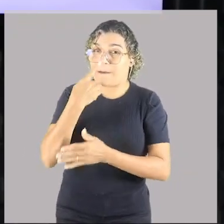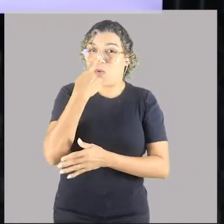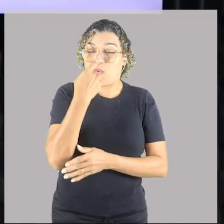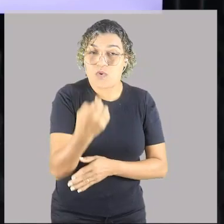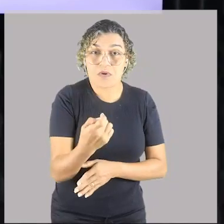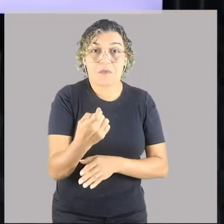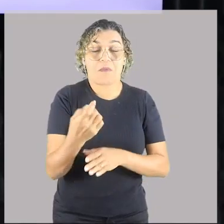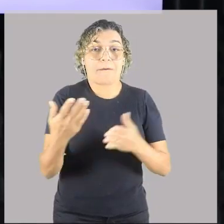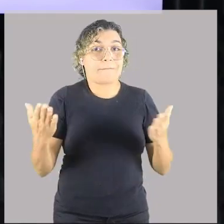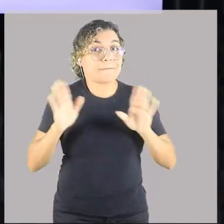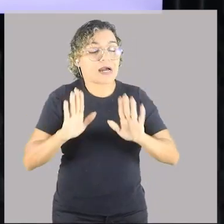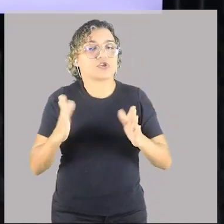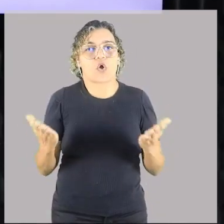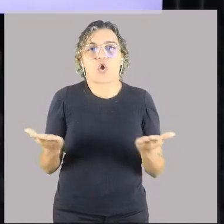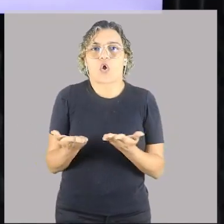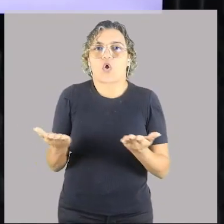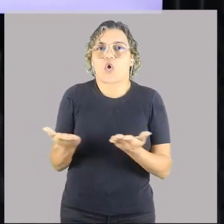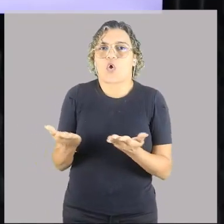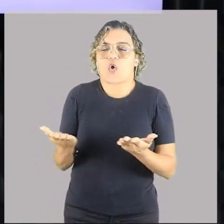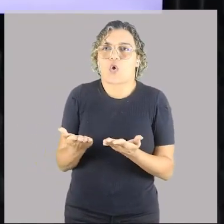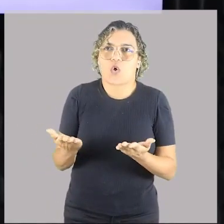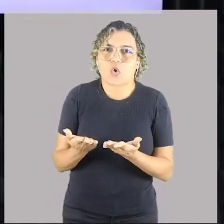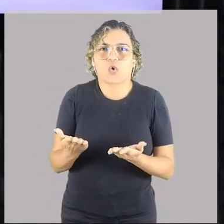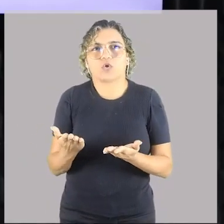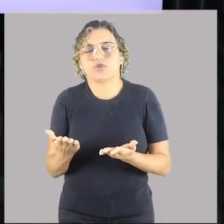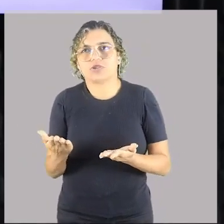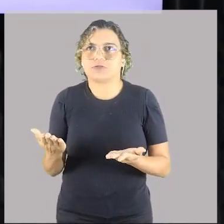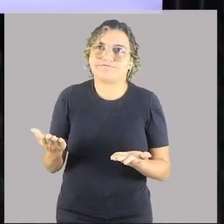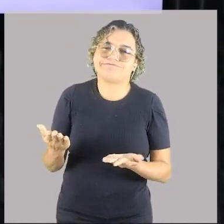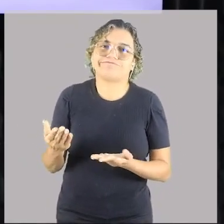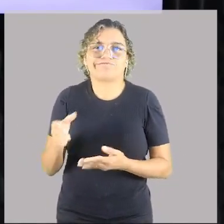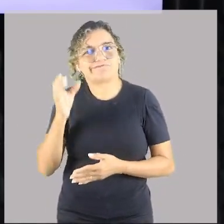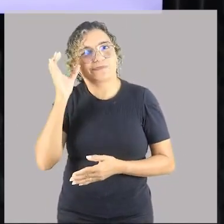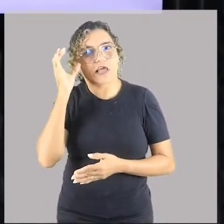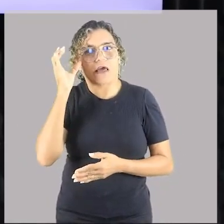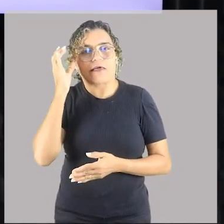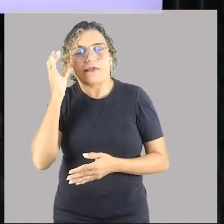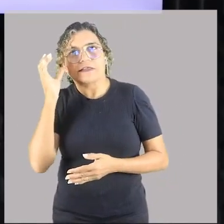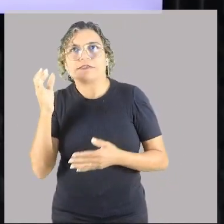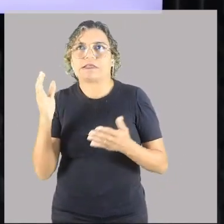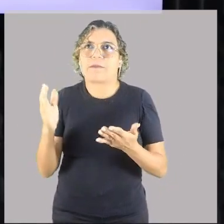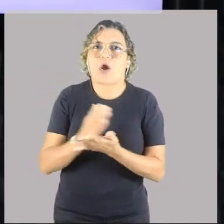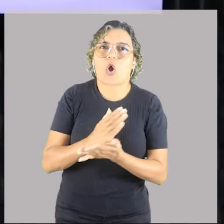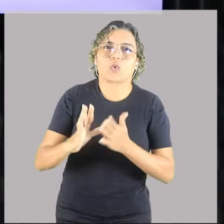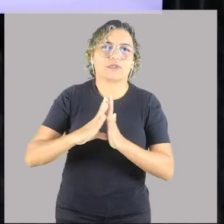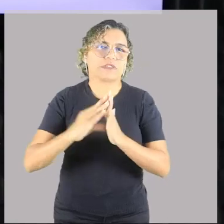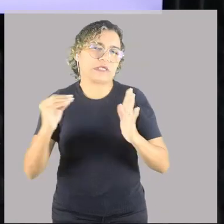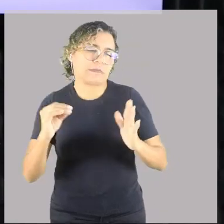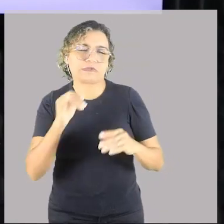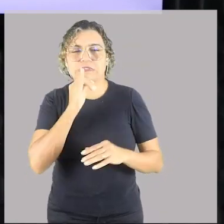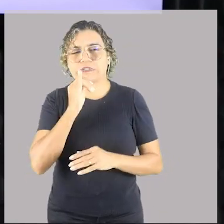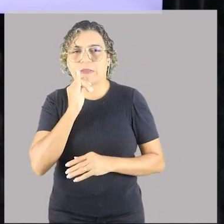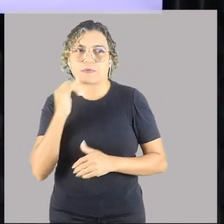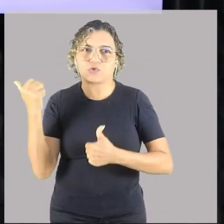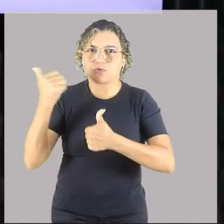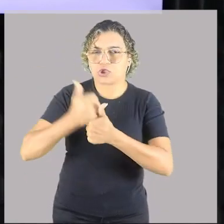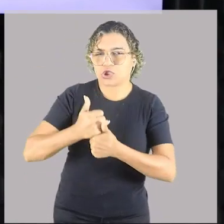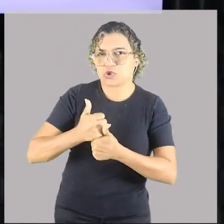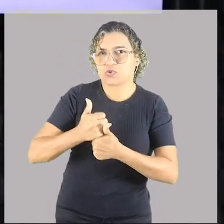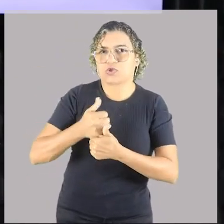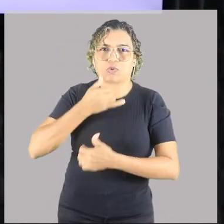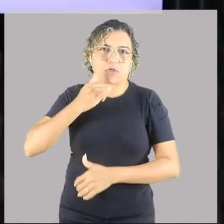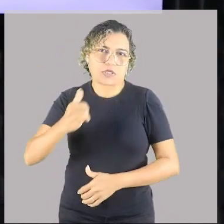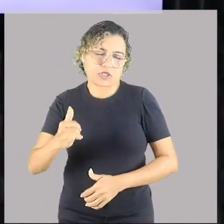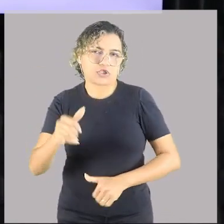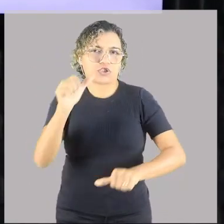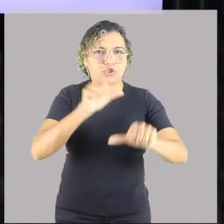Hoje, tem dado certo exemplo, né? Substituindo as fontes de energias não